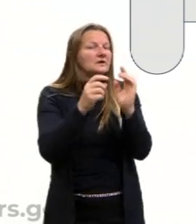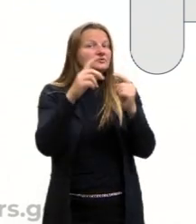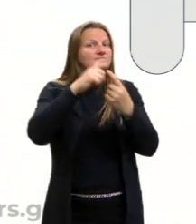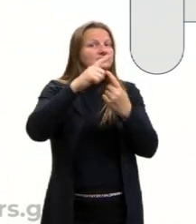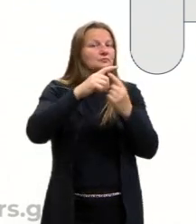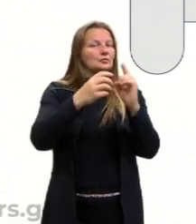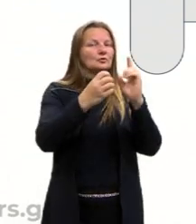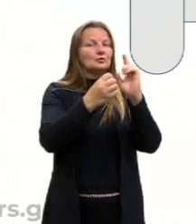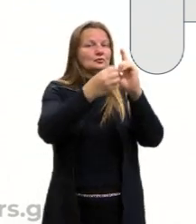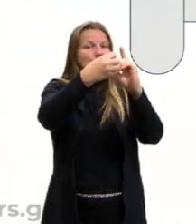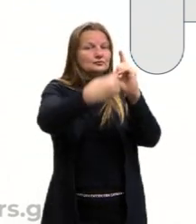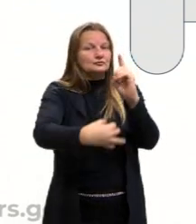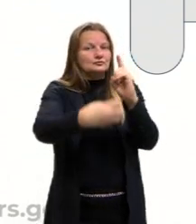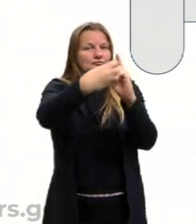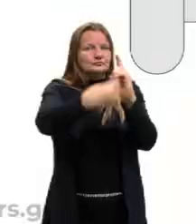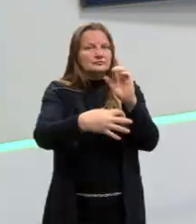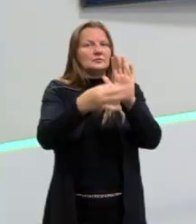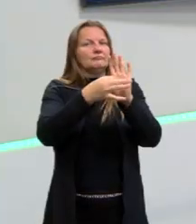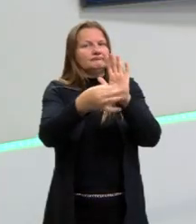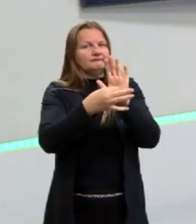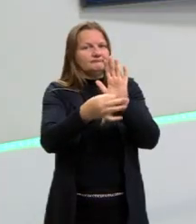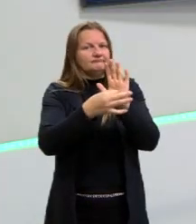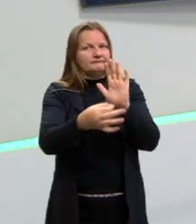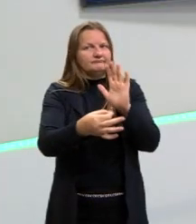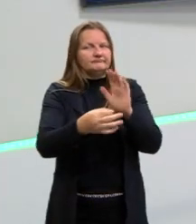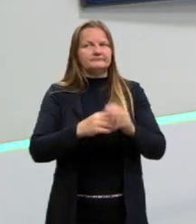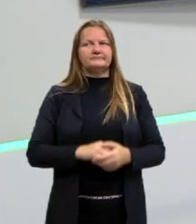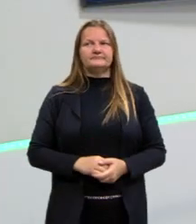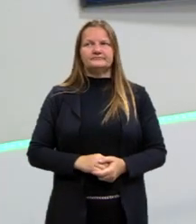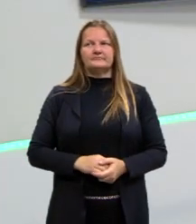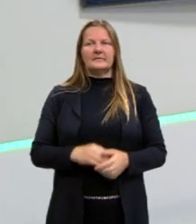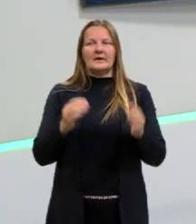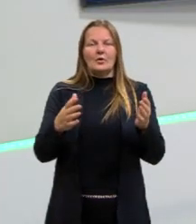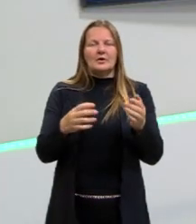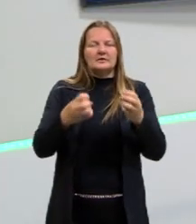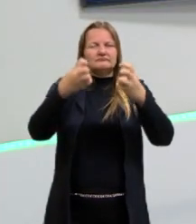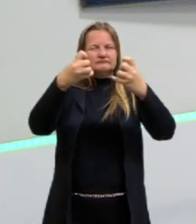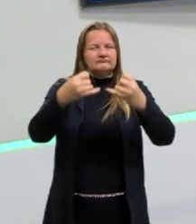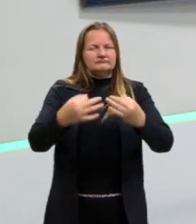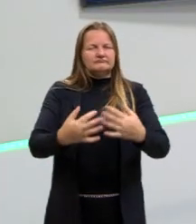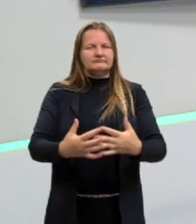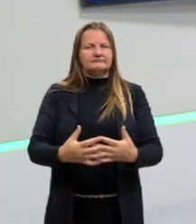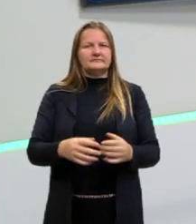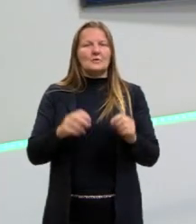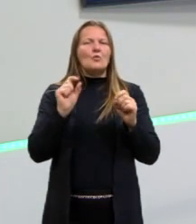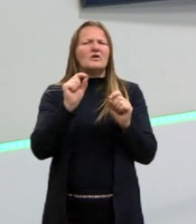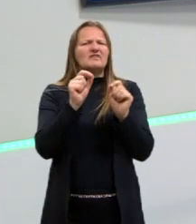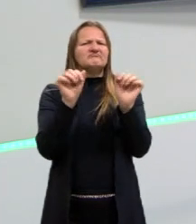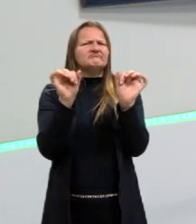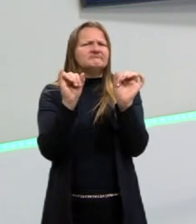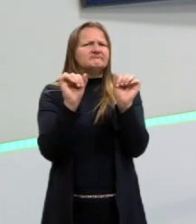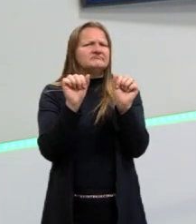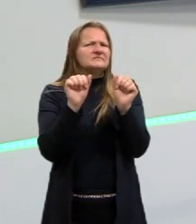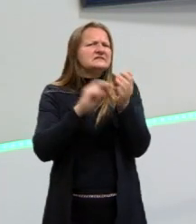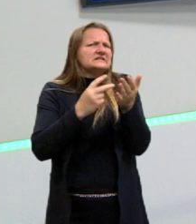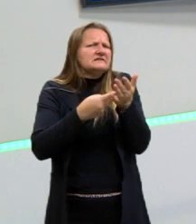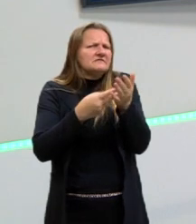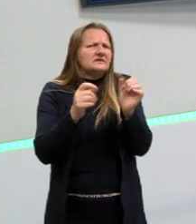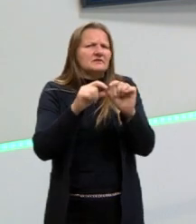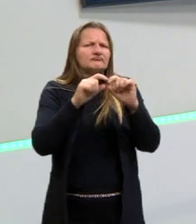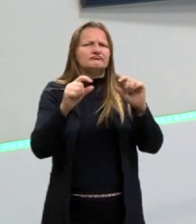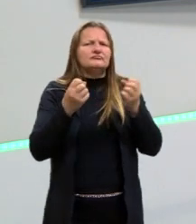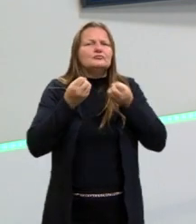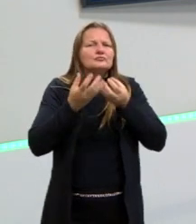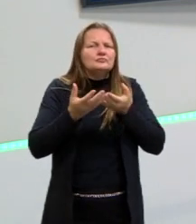dissertativo-argumentativo. Tá? Então, aqui, vamos parar e vamos destrinchar, né, essa citação.